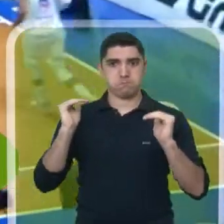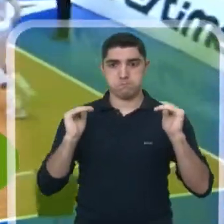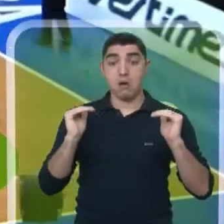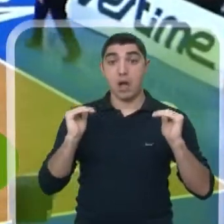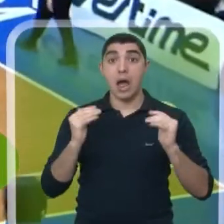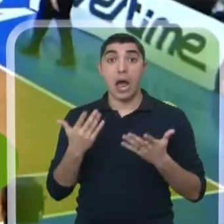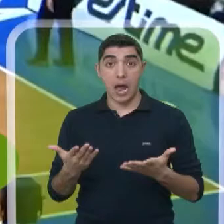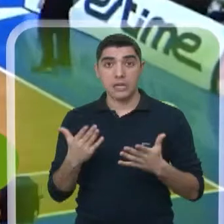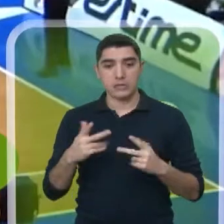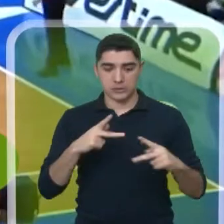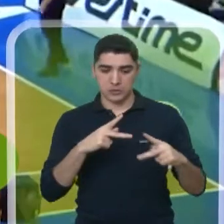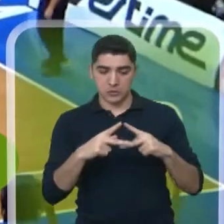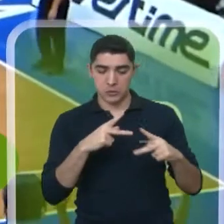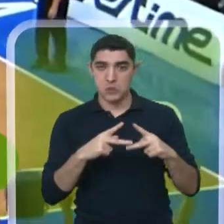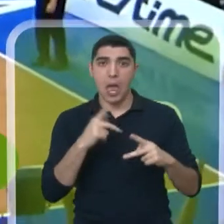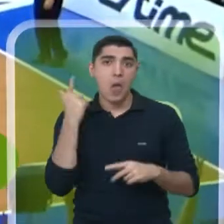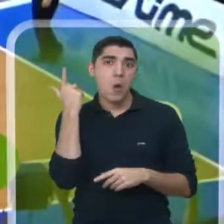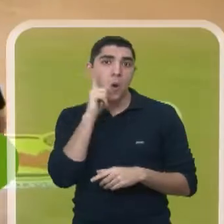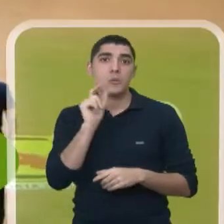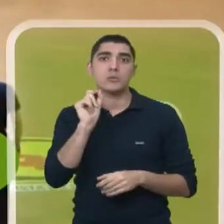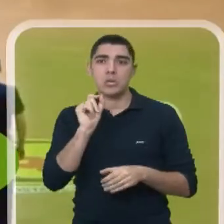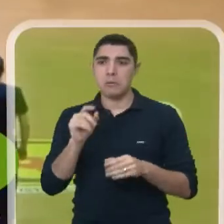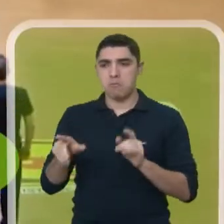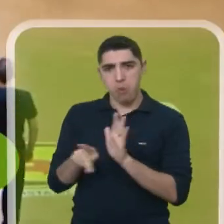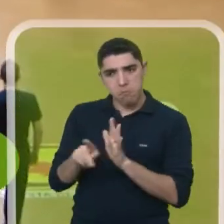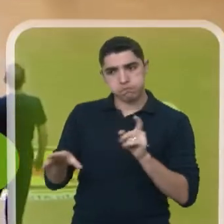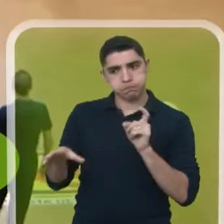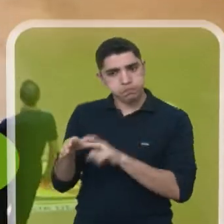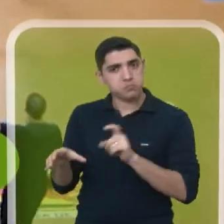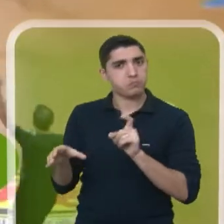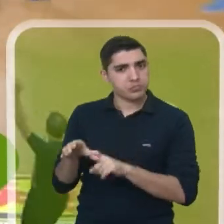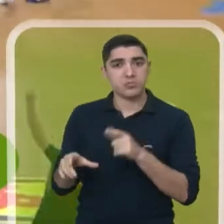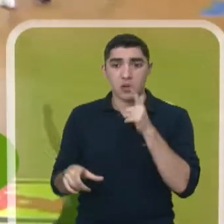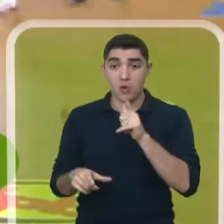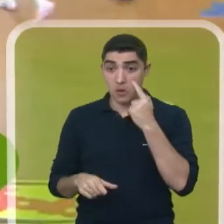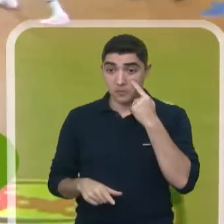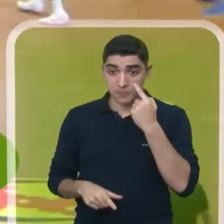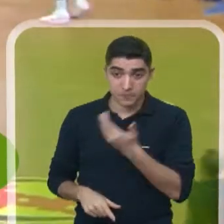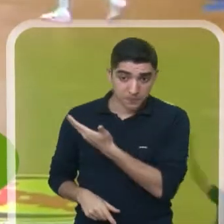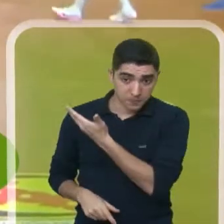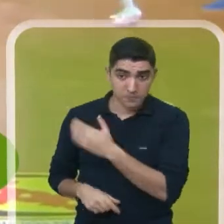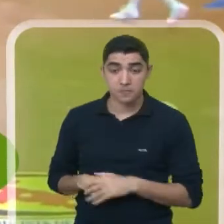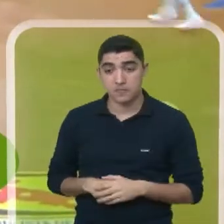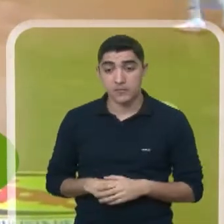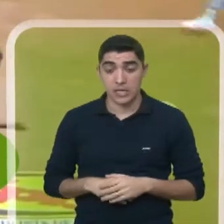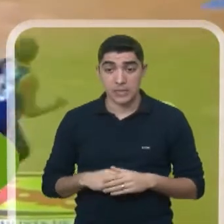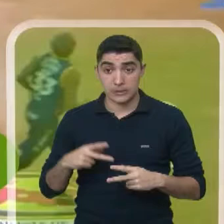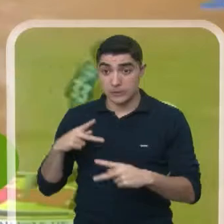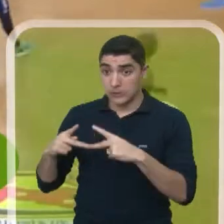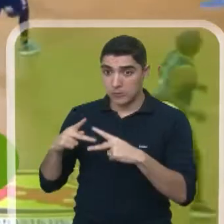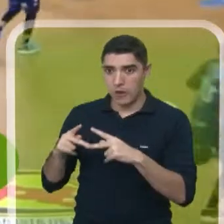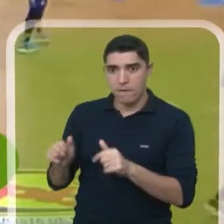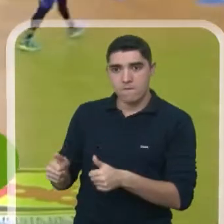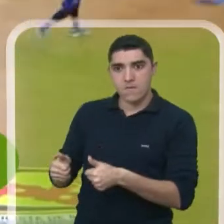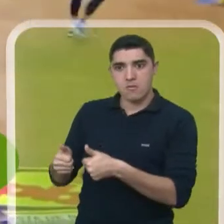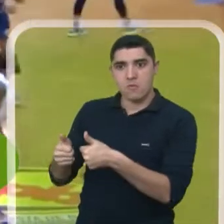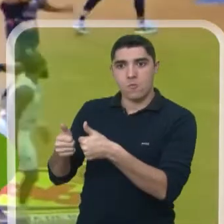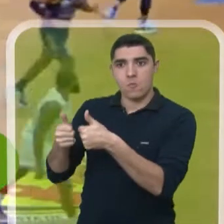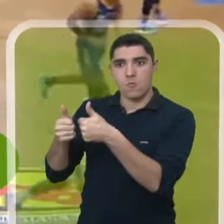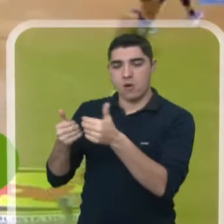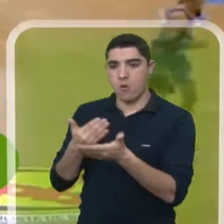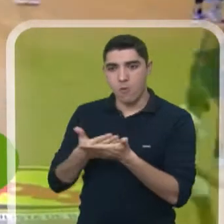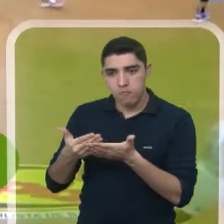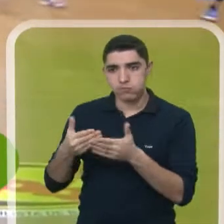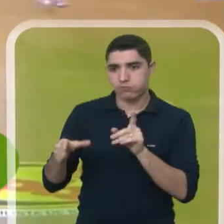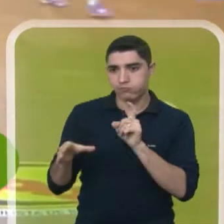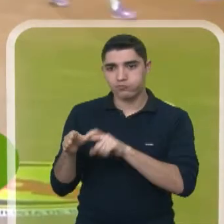de 3 afiadas para os dois lados. Com essa bola de Renato Carbonari, o São José voltou para o jogo, encostando de vez